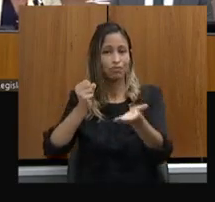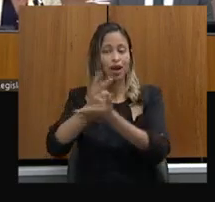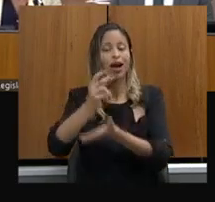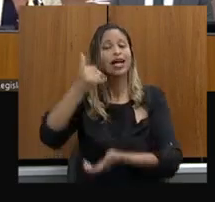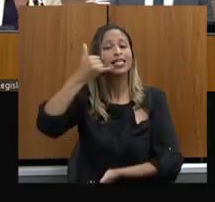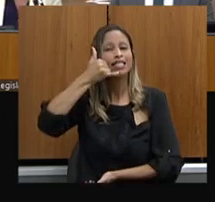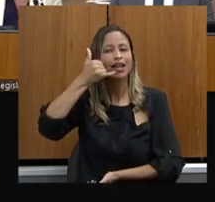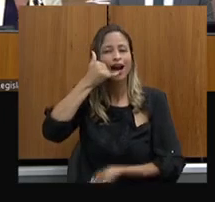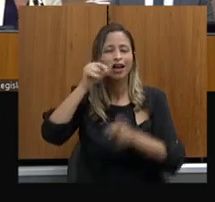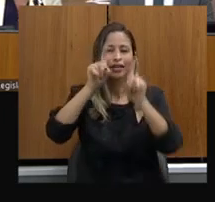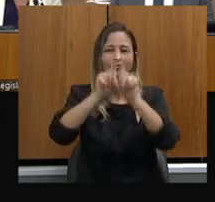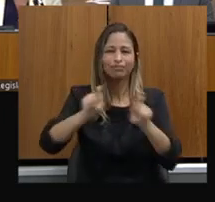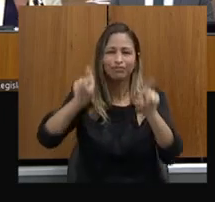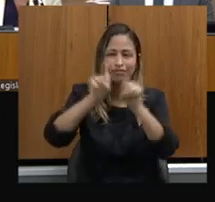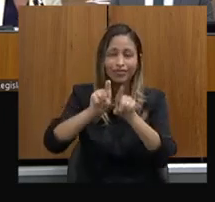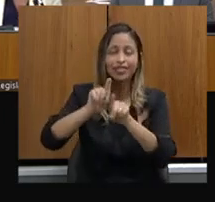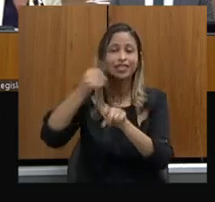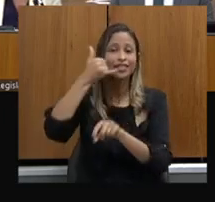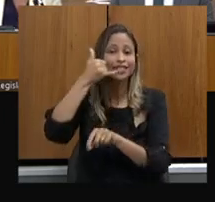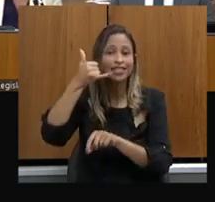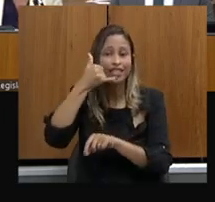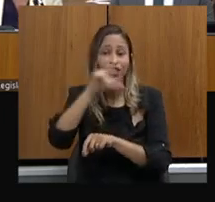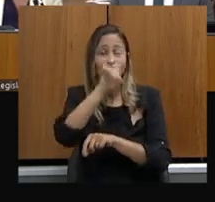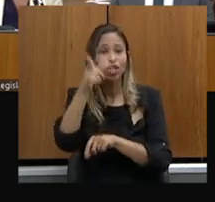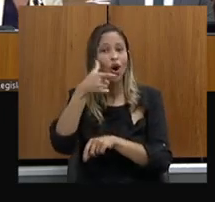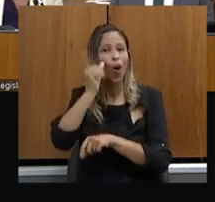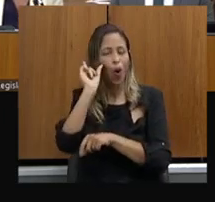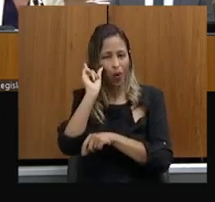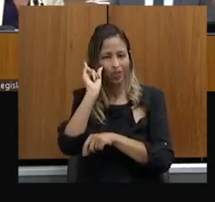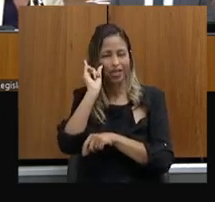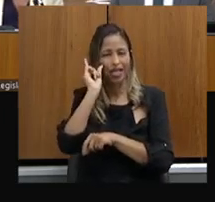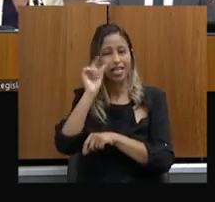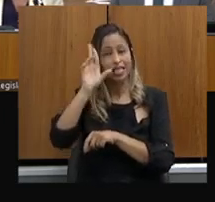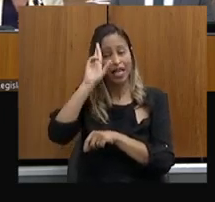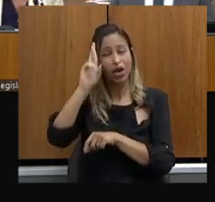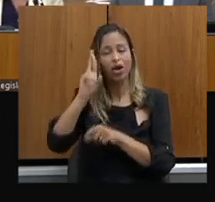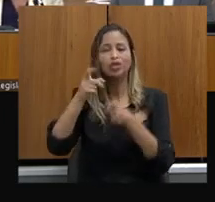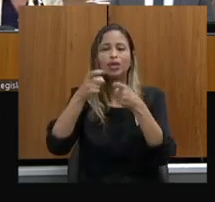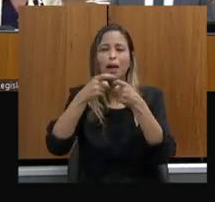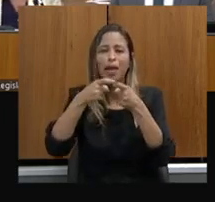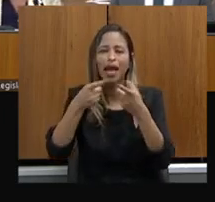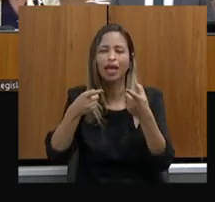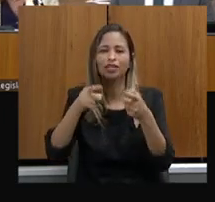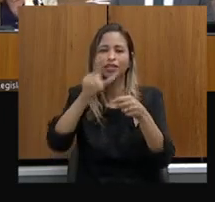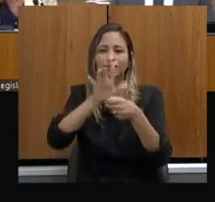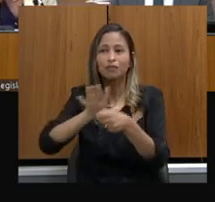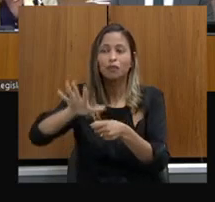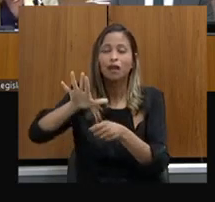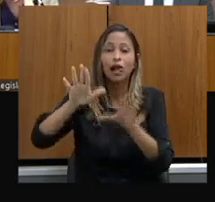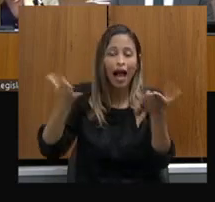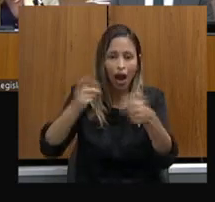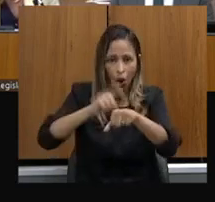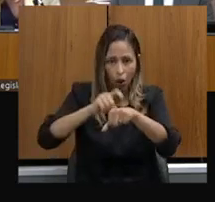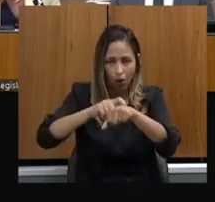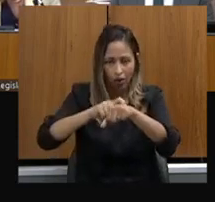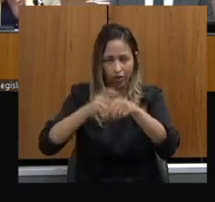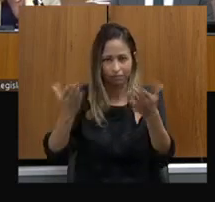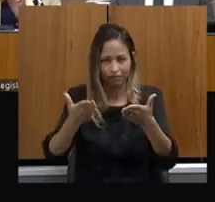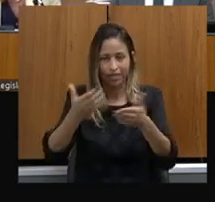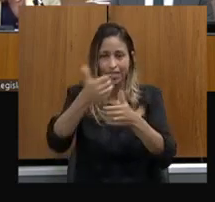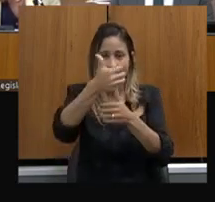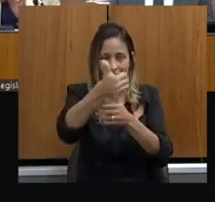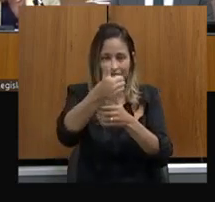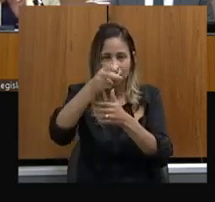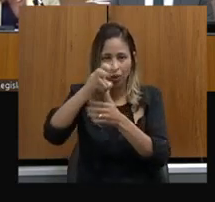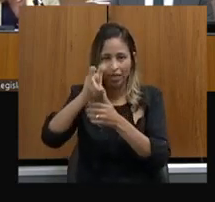de sinal de celular na data de ontem Senhora dos Remédios a gente tem então até o momento serão